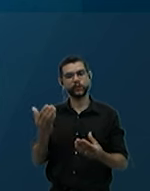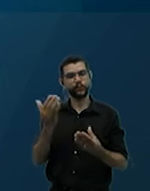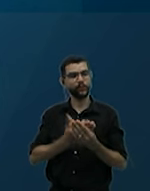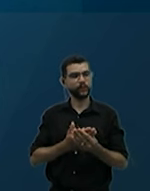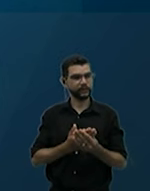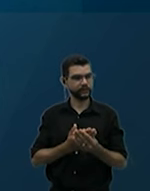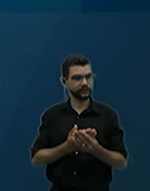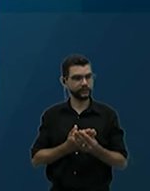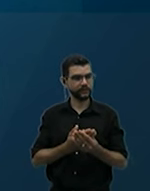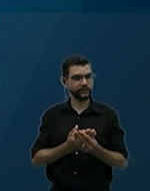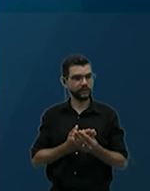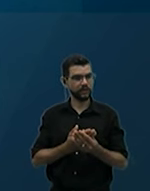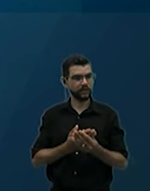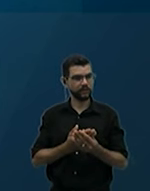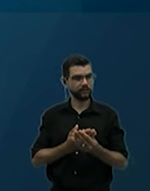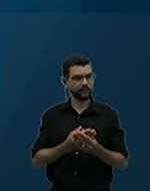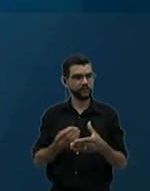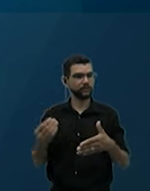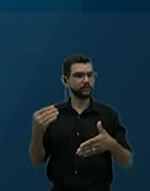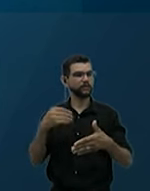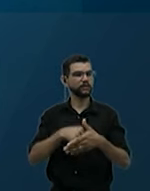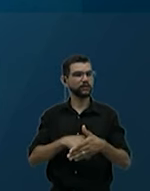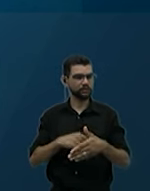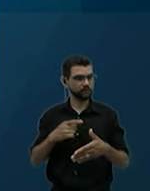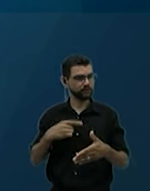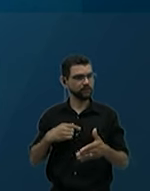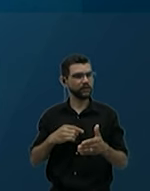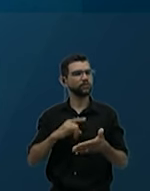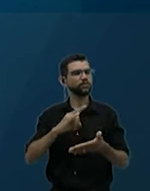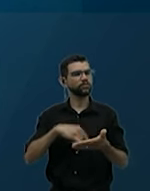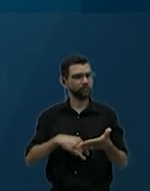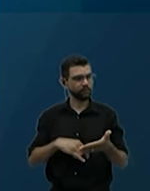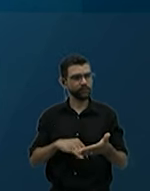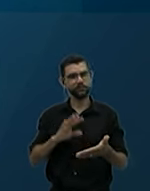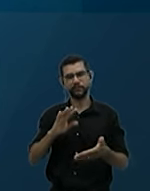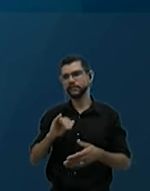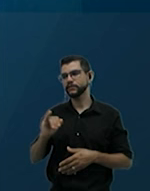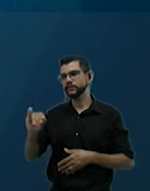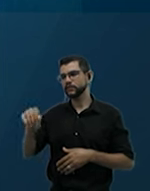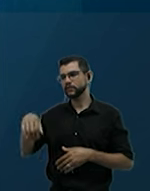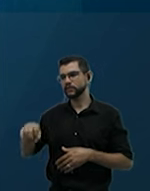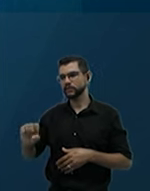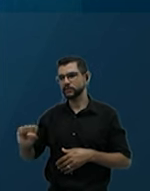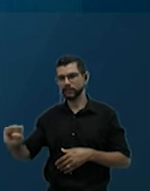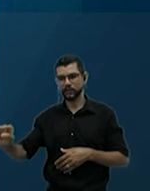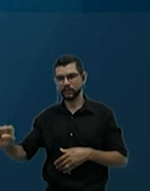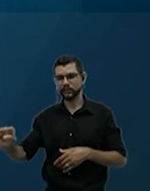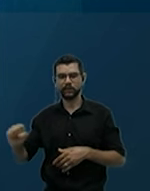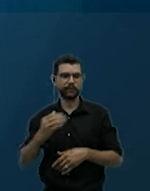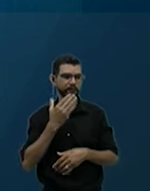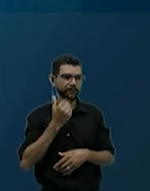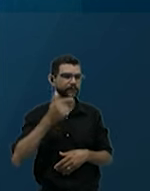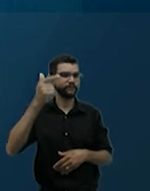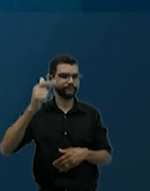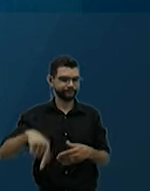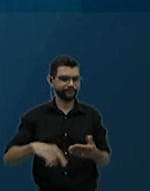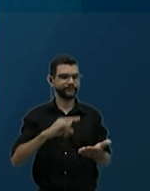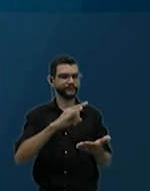lá e quer ganhar retroativo lá na data do requerimento. Não é isso que